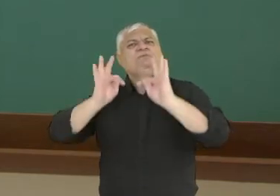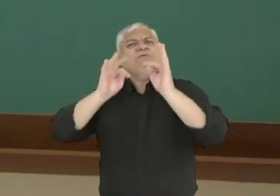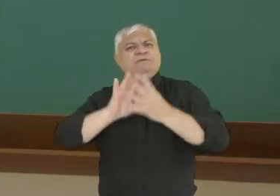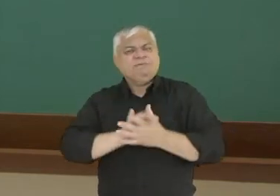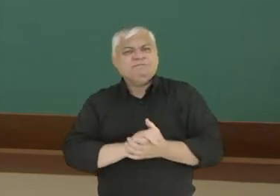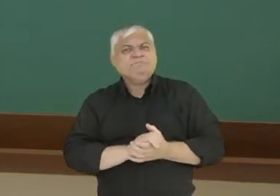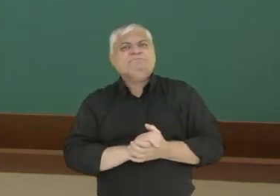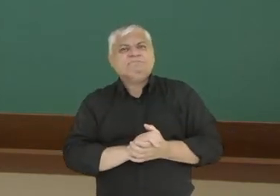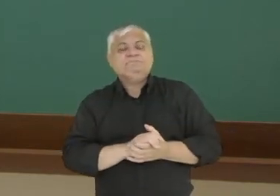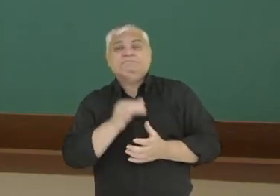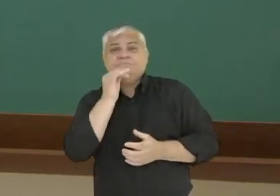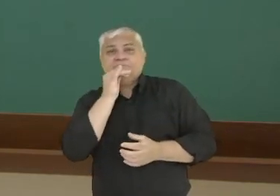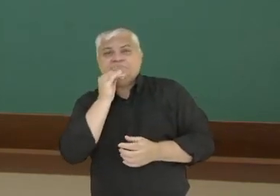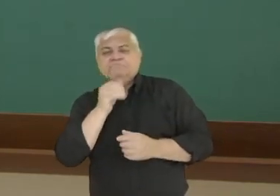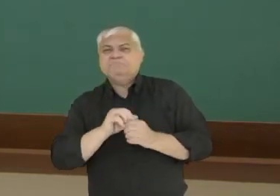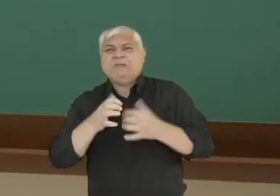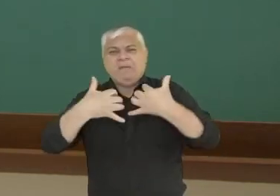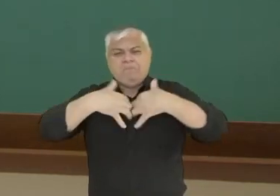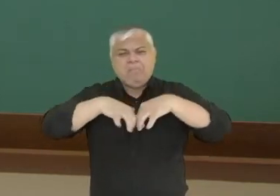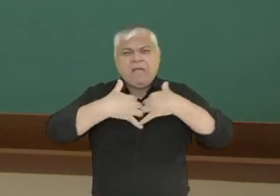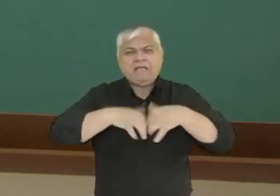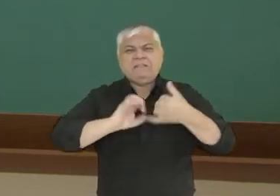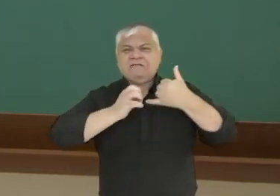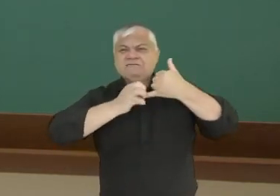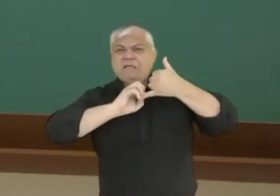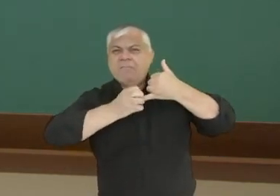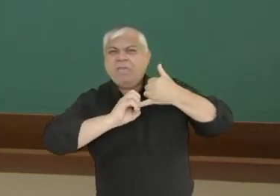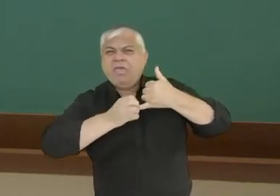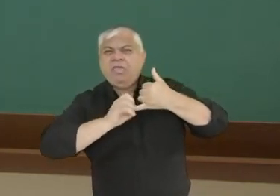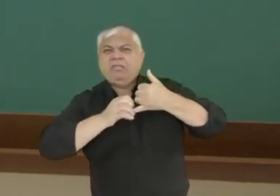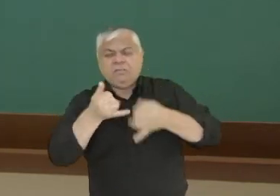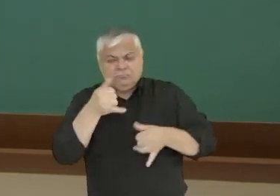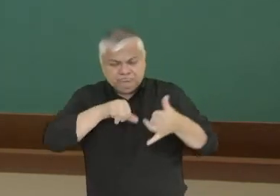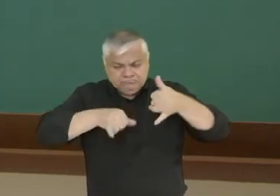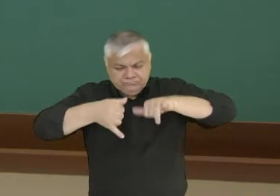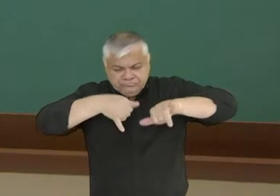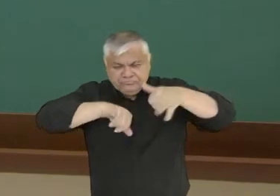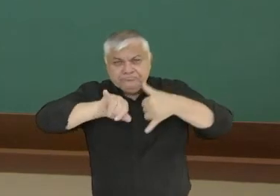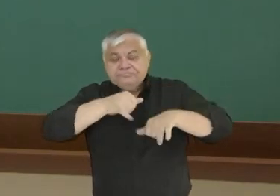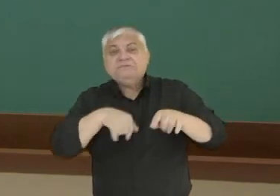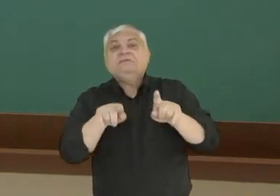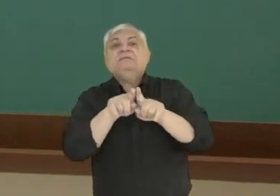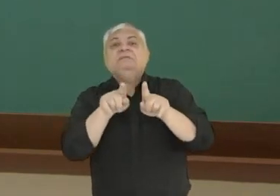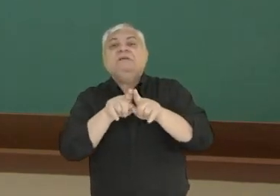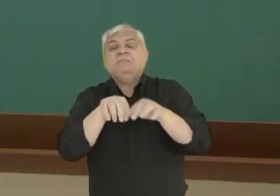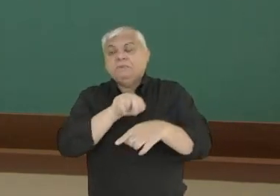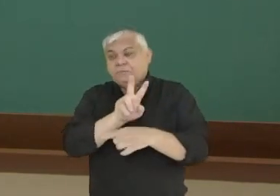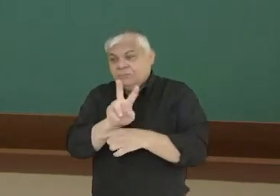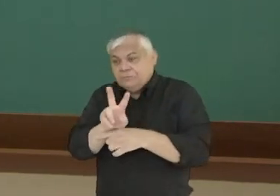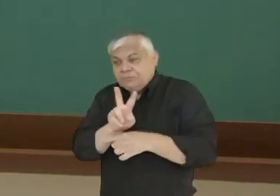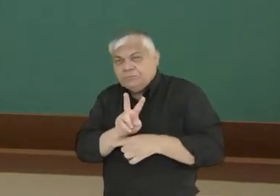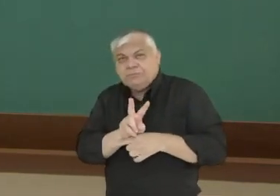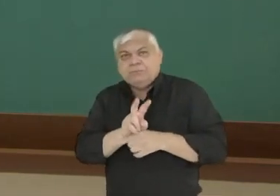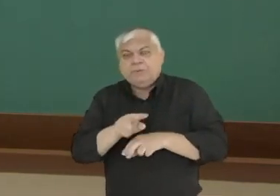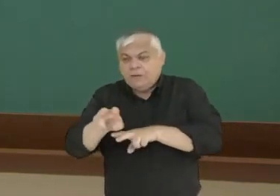tecnologia desde o desenvolvimento de sementes até o monitoramento das plantações isso é emprego